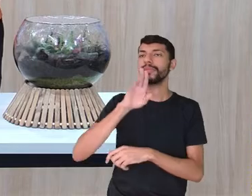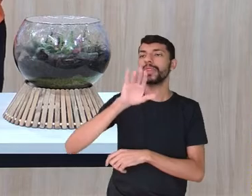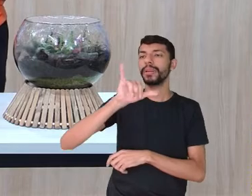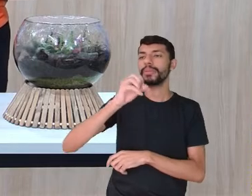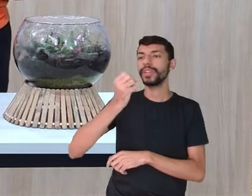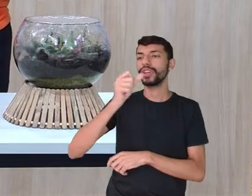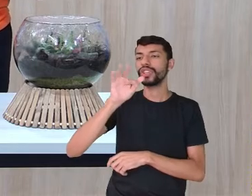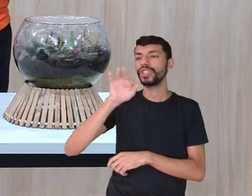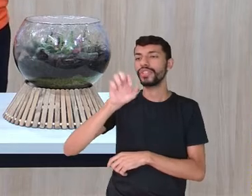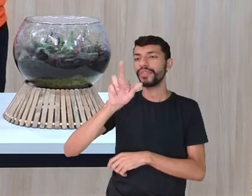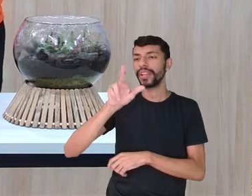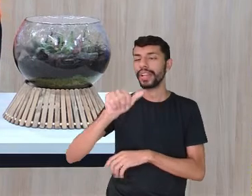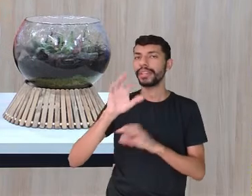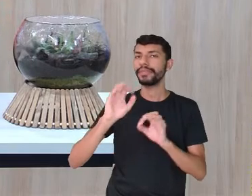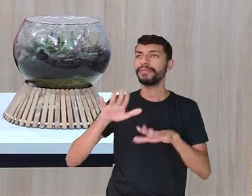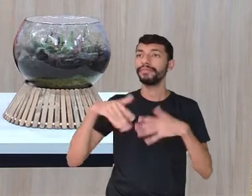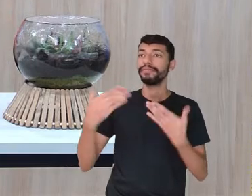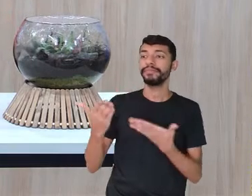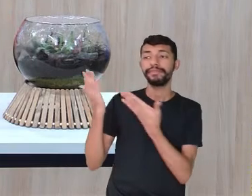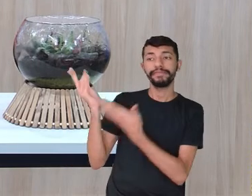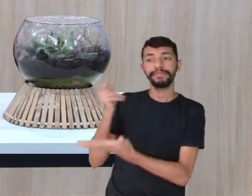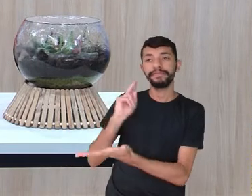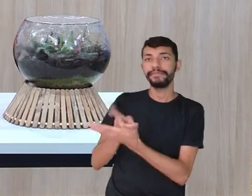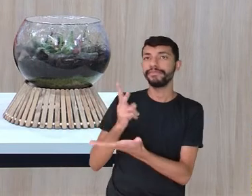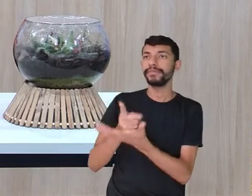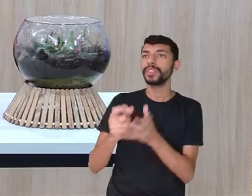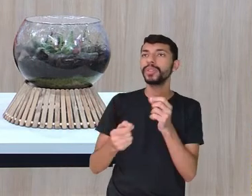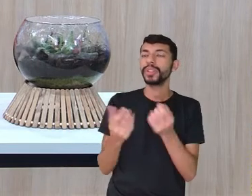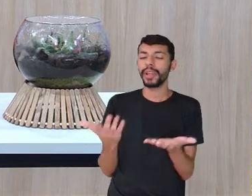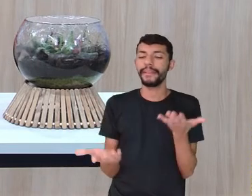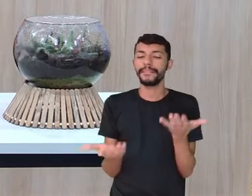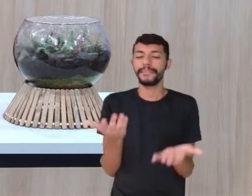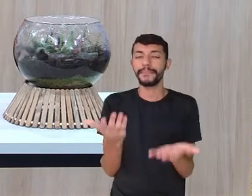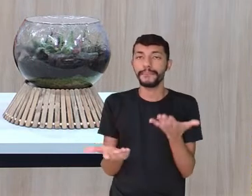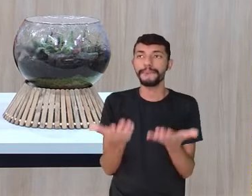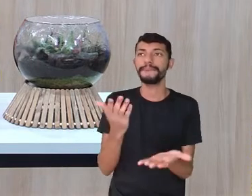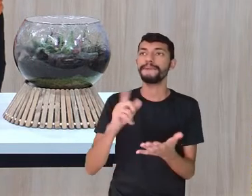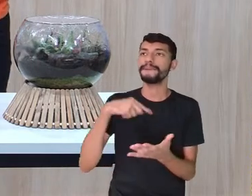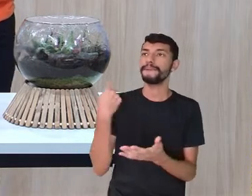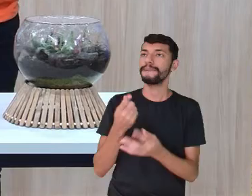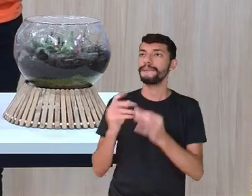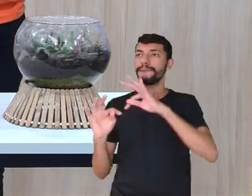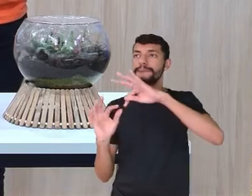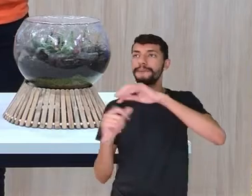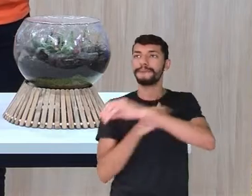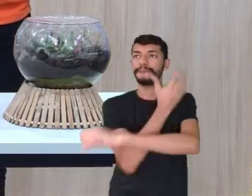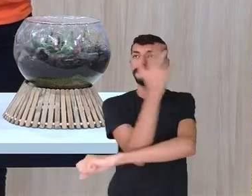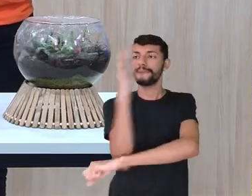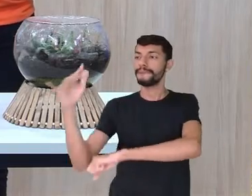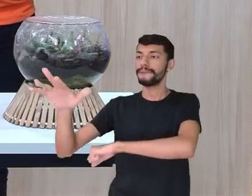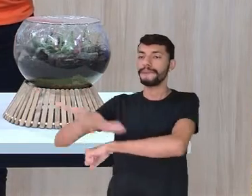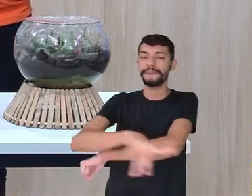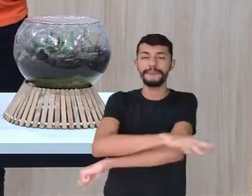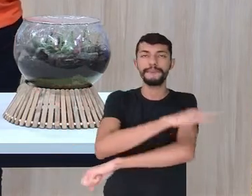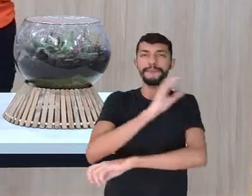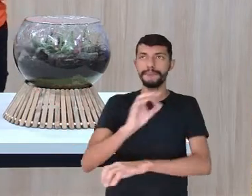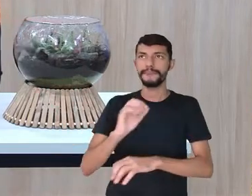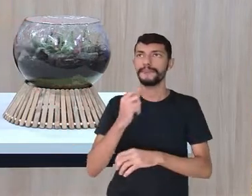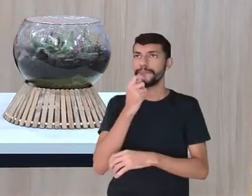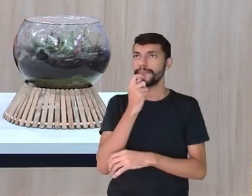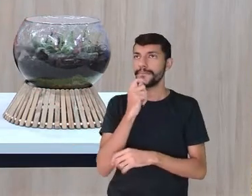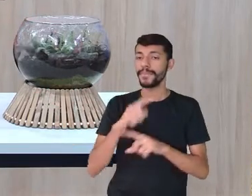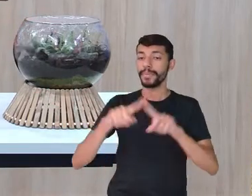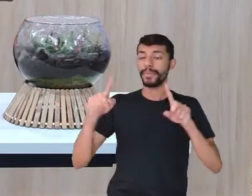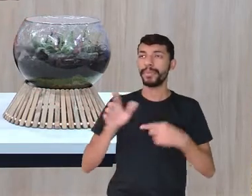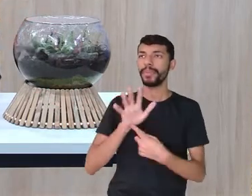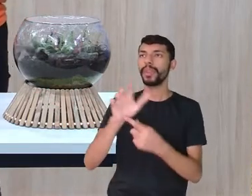biosfera e isso aí mantém-se em equilíbrio o nosso ecossistema. Mas eu trouxe